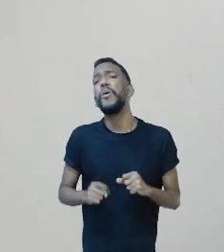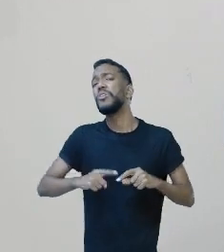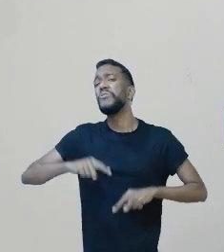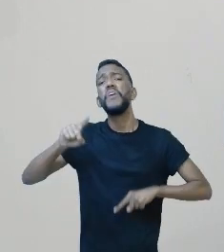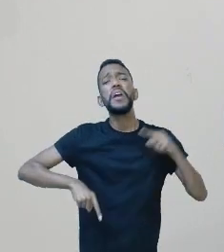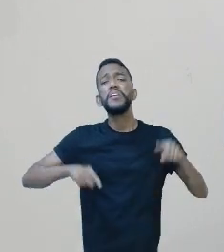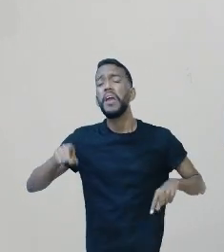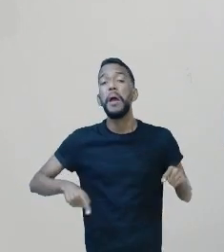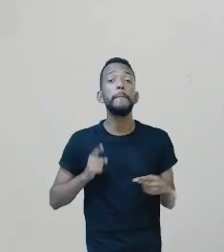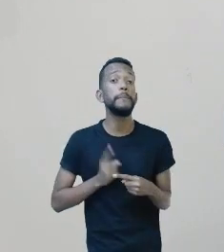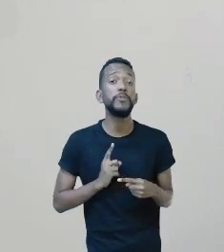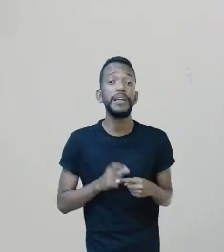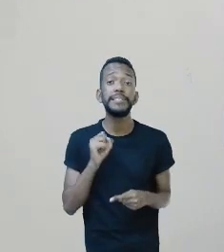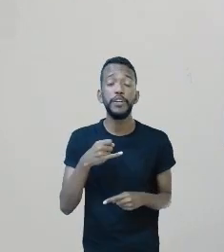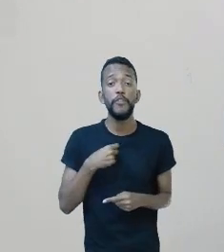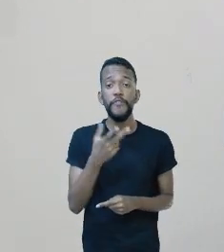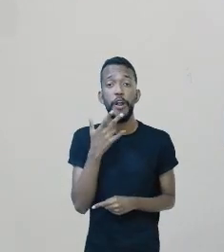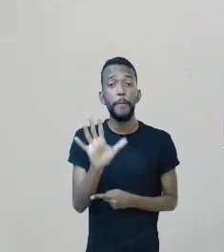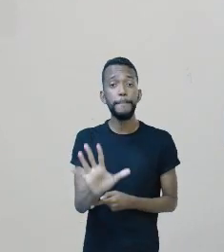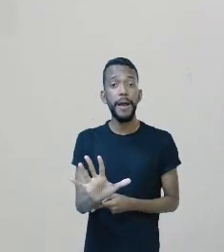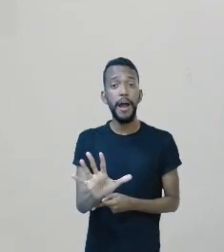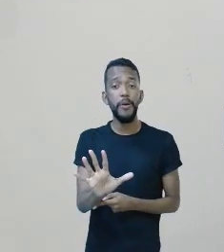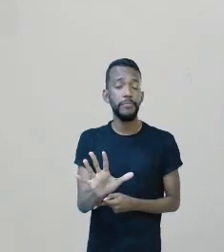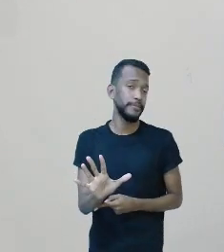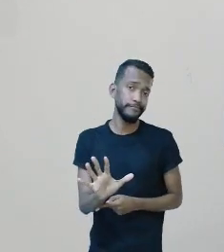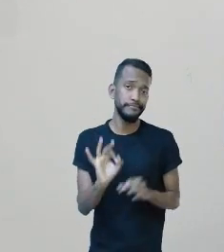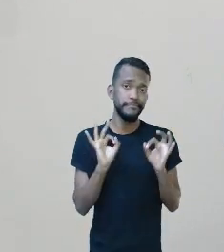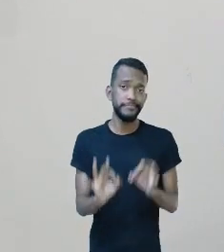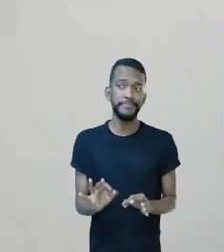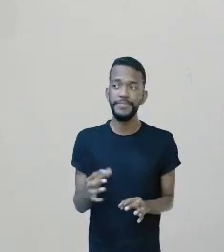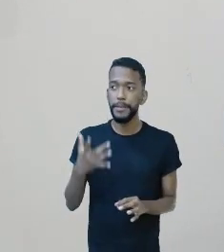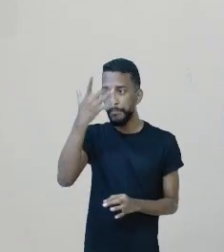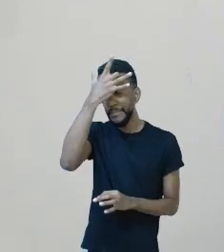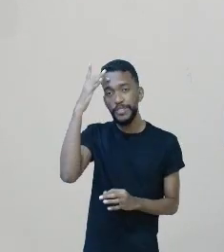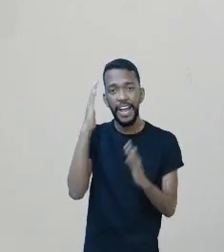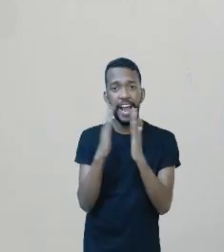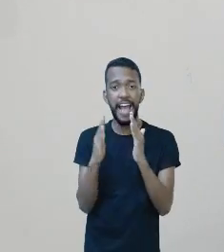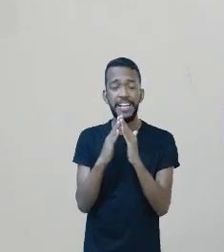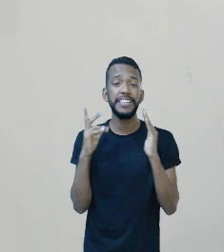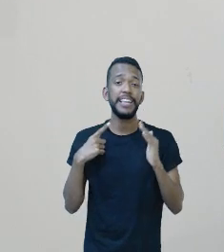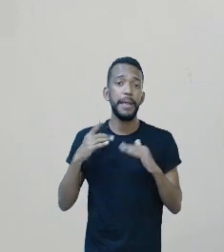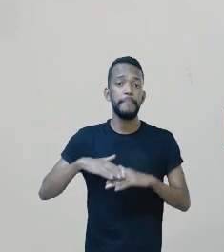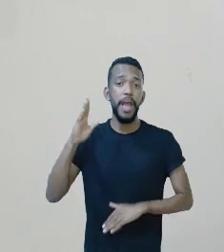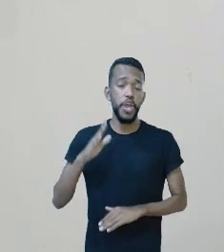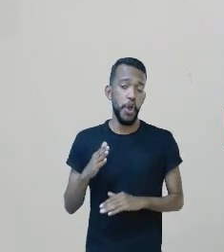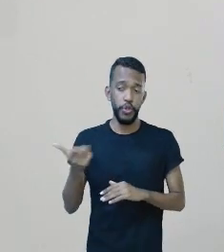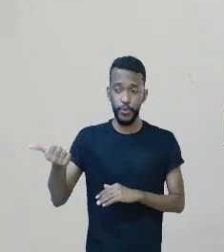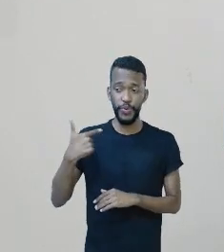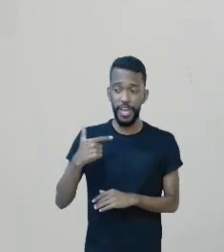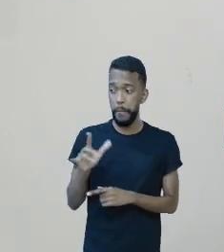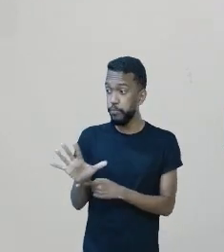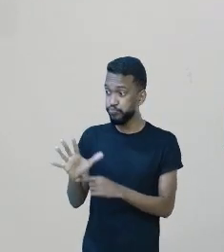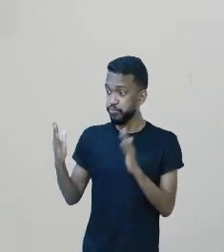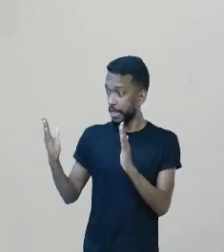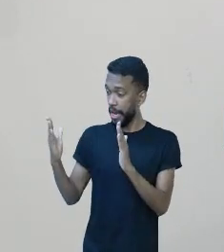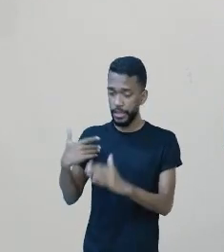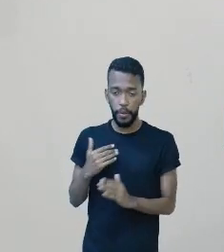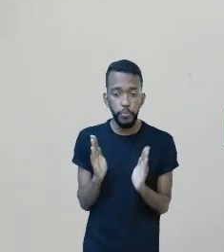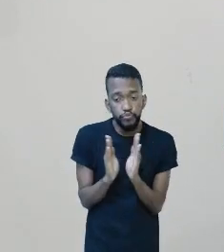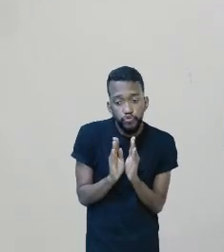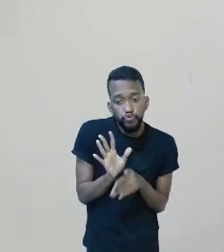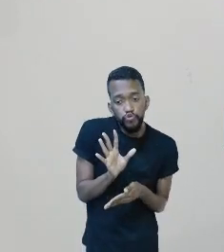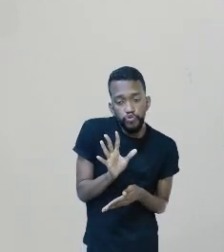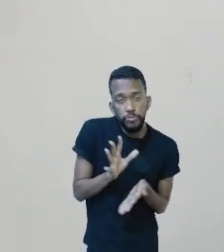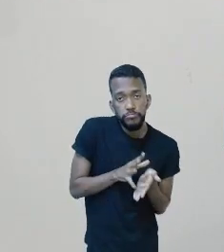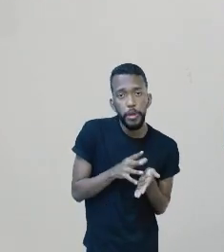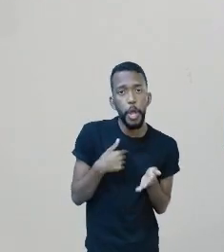variar. Por quê? Quando eu falo de palmo, certamente alguém de casa tem uma mão maior do que a minha. Eu posso encontrar